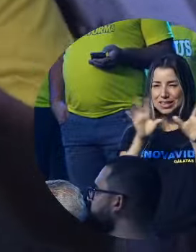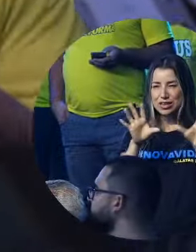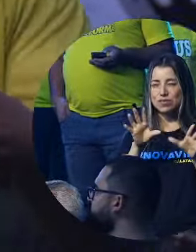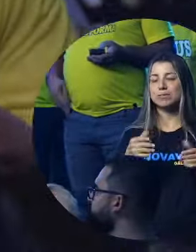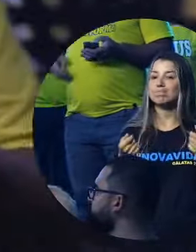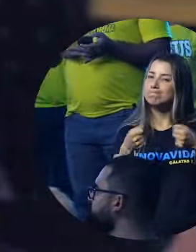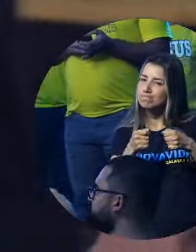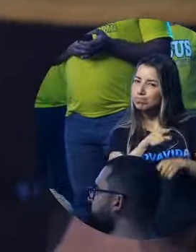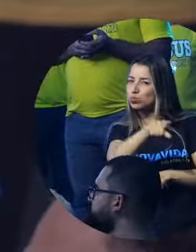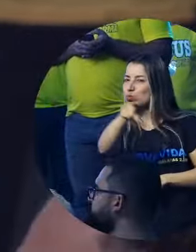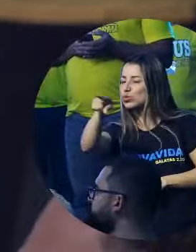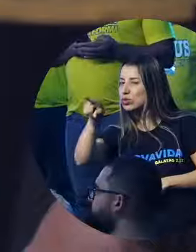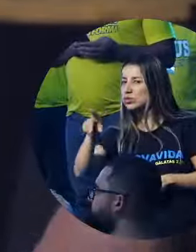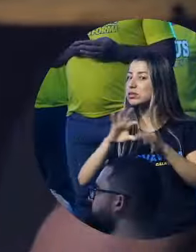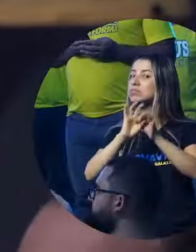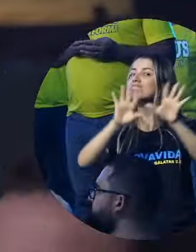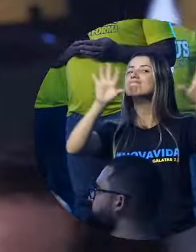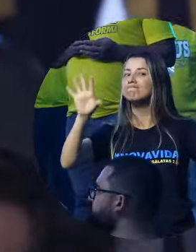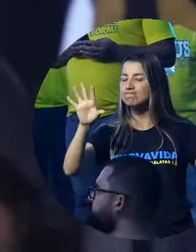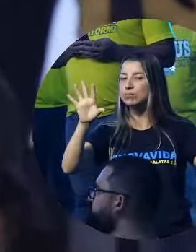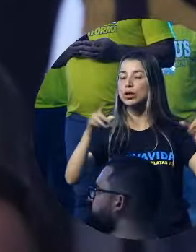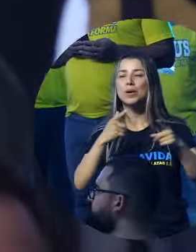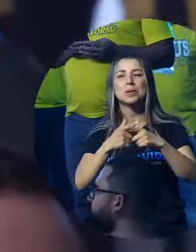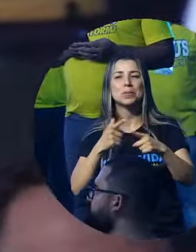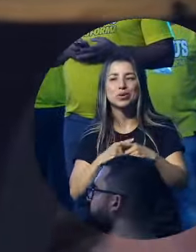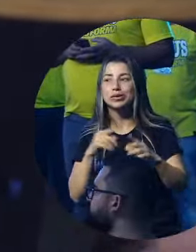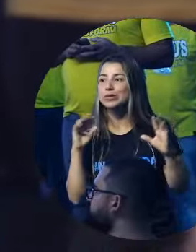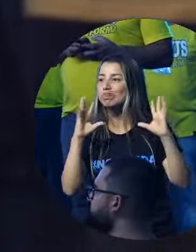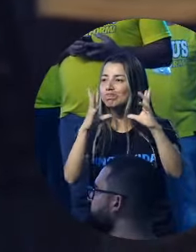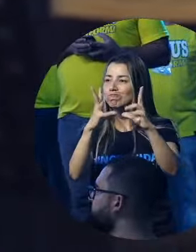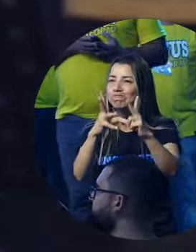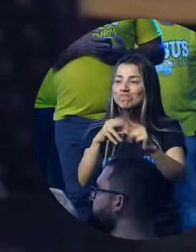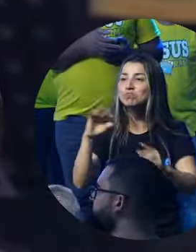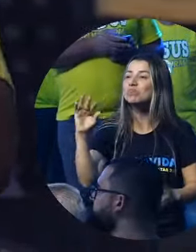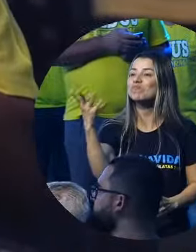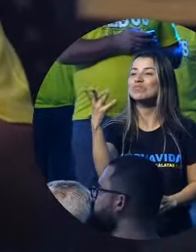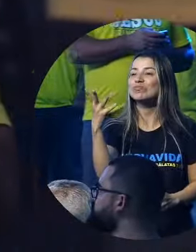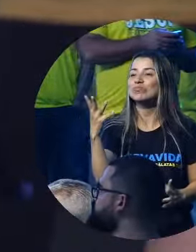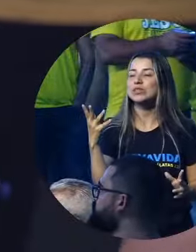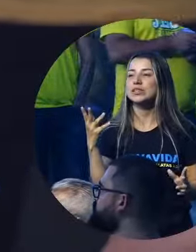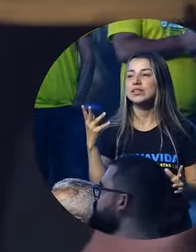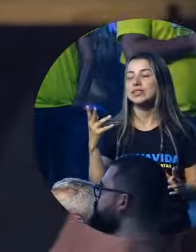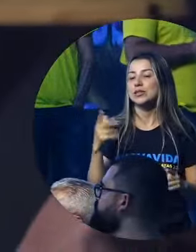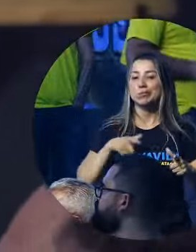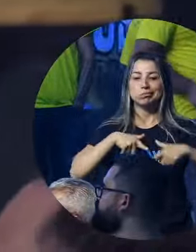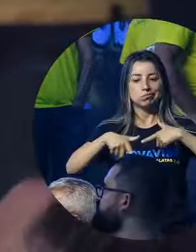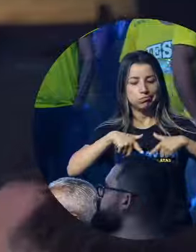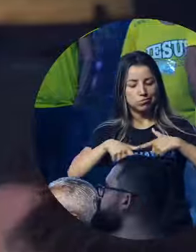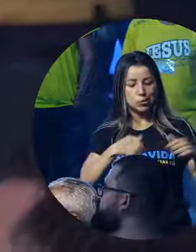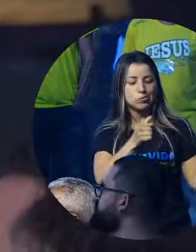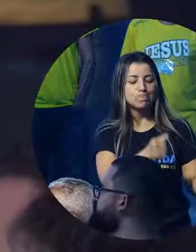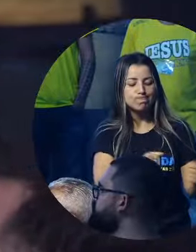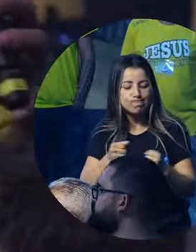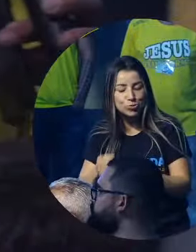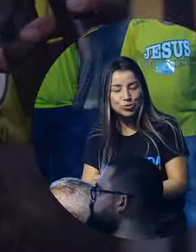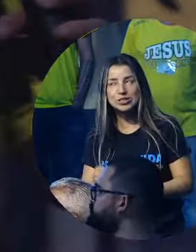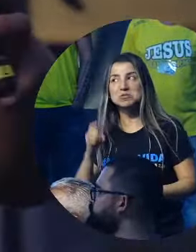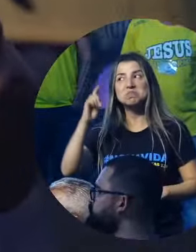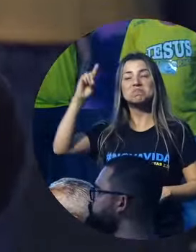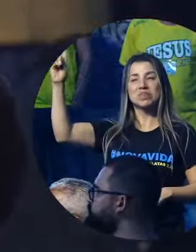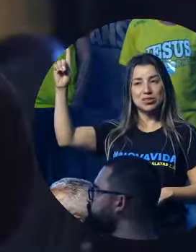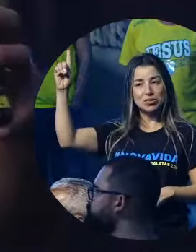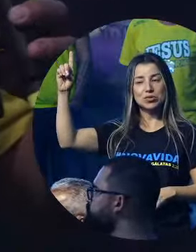se colocar na brecha, porque tudo isso que nós estamos vendo é fruto do poder de Deus, resultado